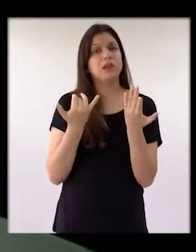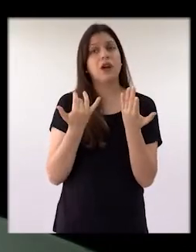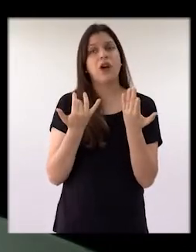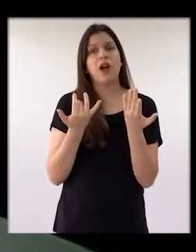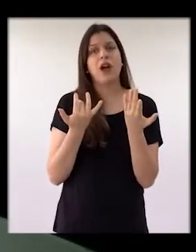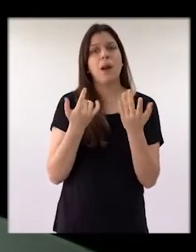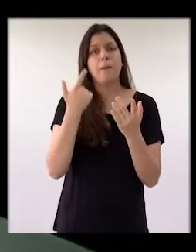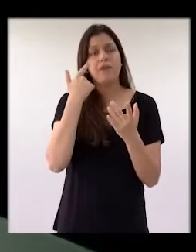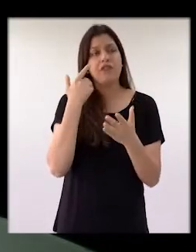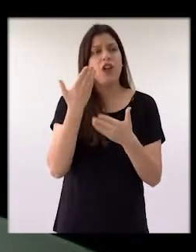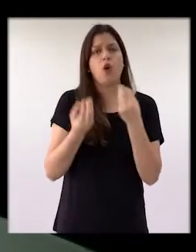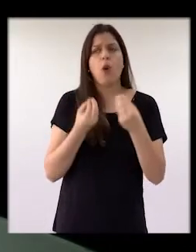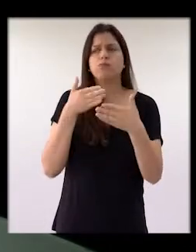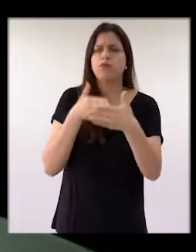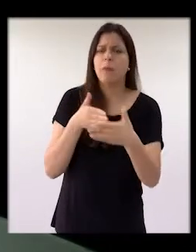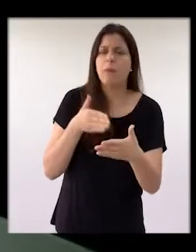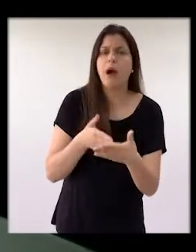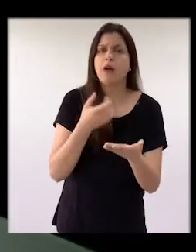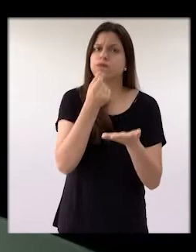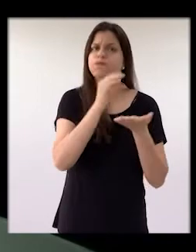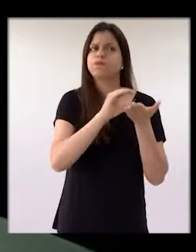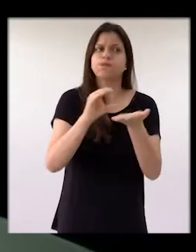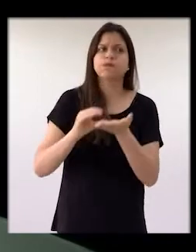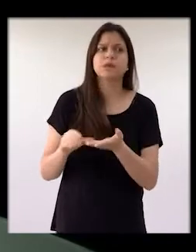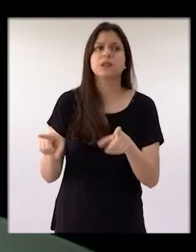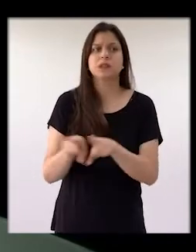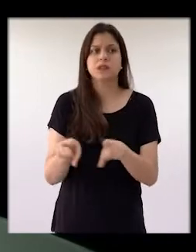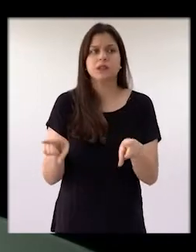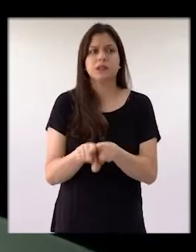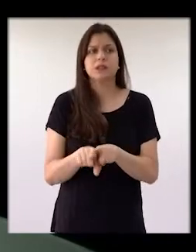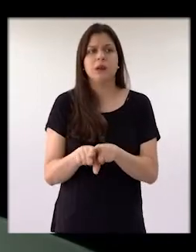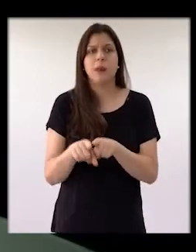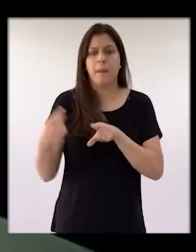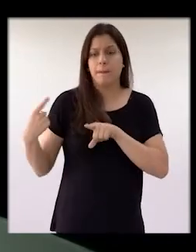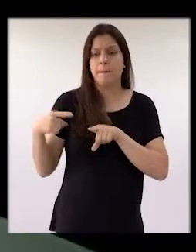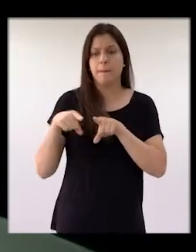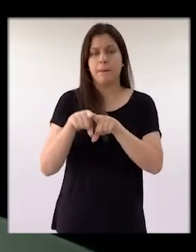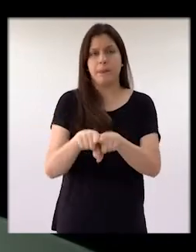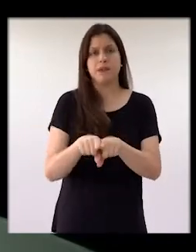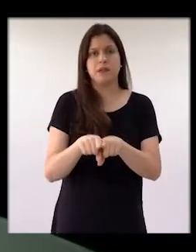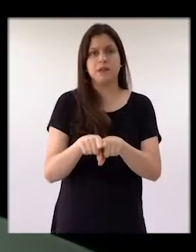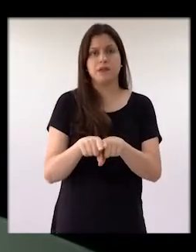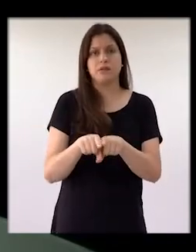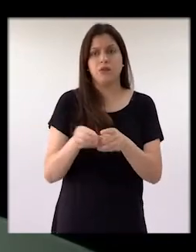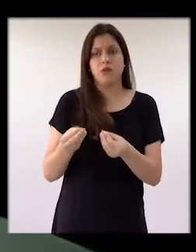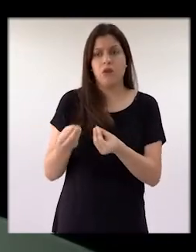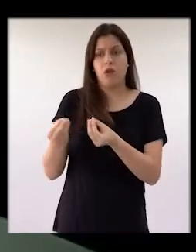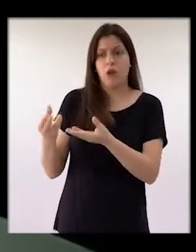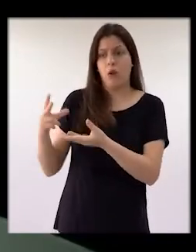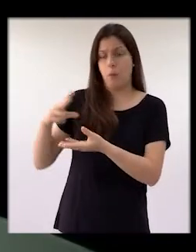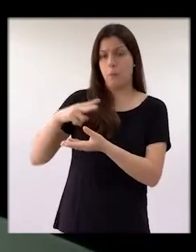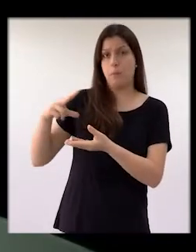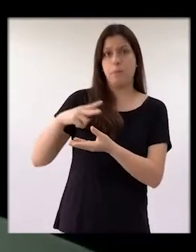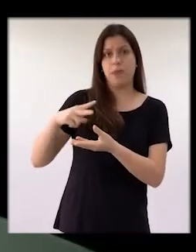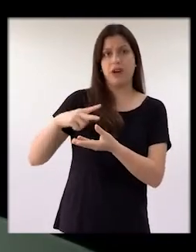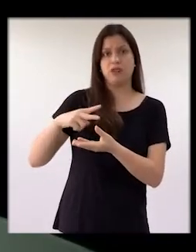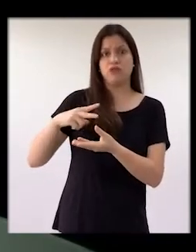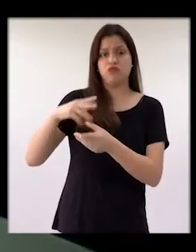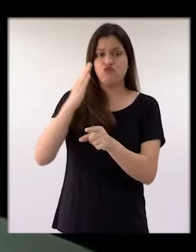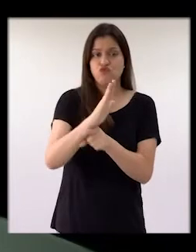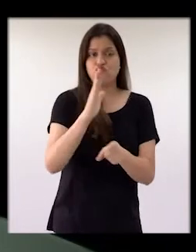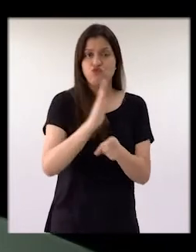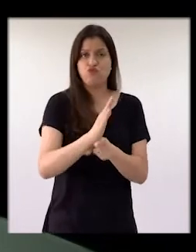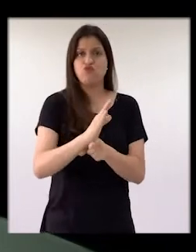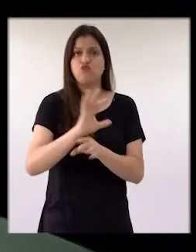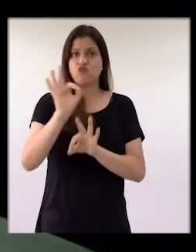questão dos investimentos. Então, tirar um pouco dessas barreiras de investimentos e até a questão de concessão dos privados, né. Aqui no